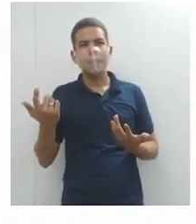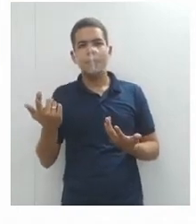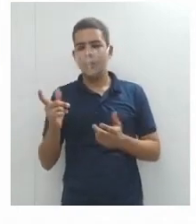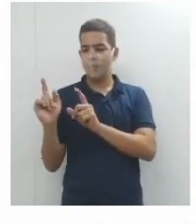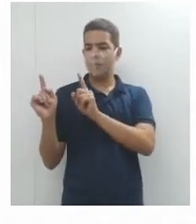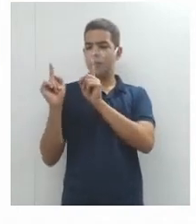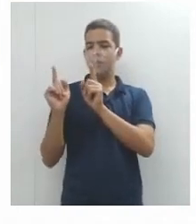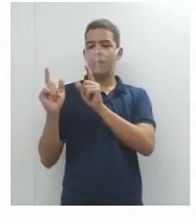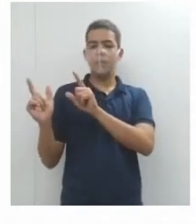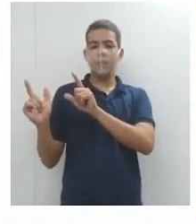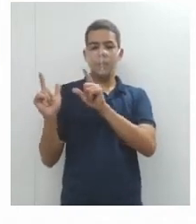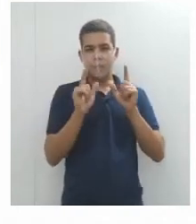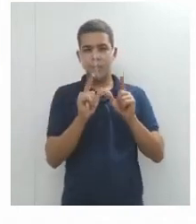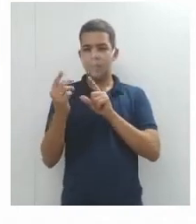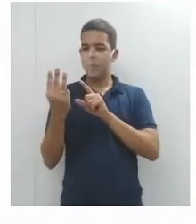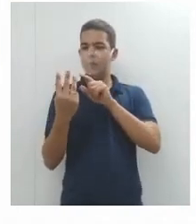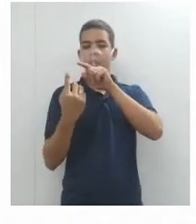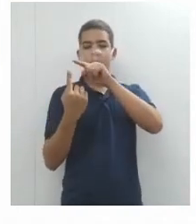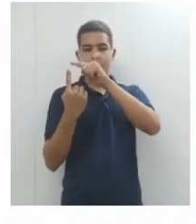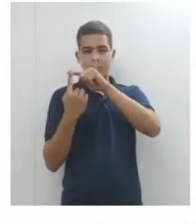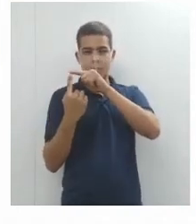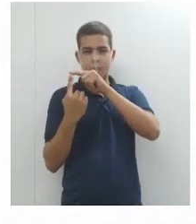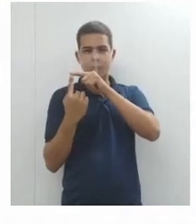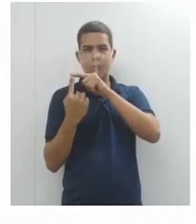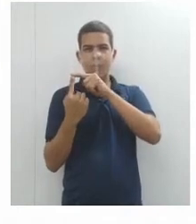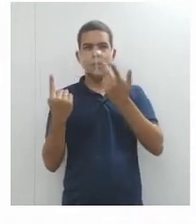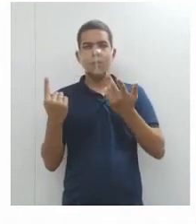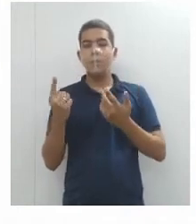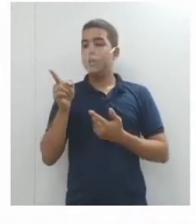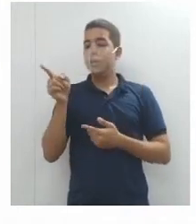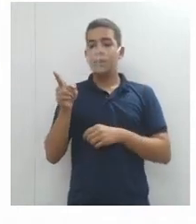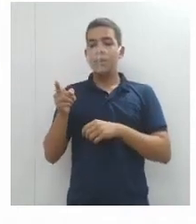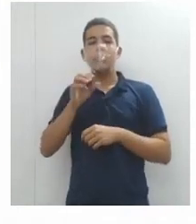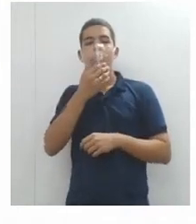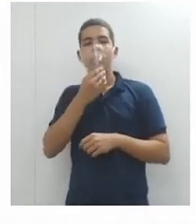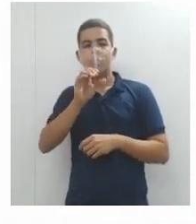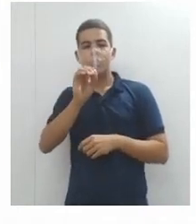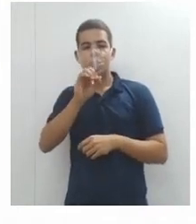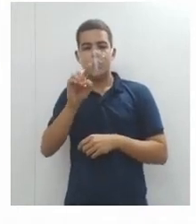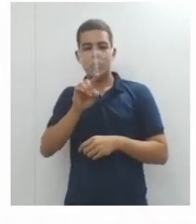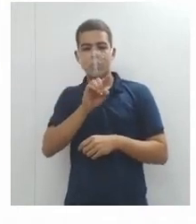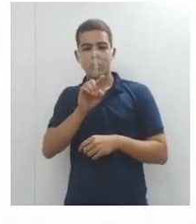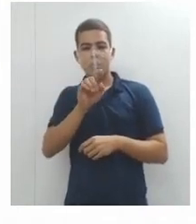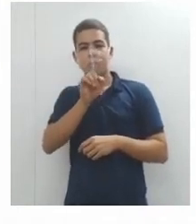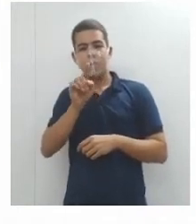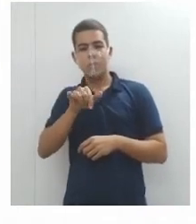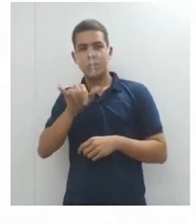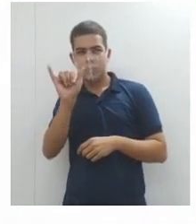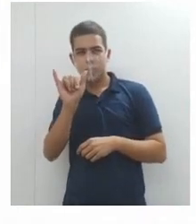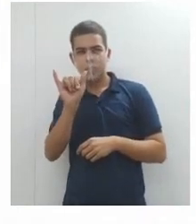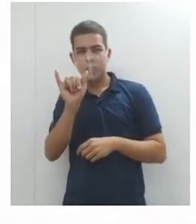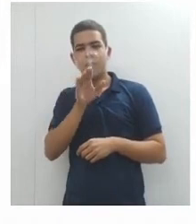primeiro balão, ele já diz isso. Nestas férias, Ozzy esteve na praia. Aí no segundo balão,